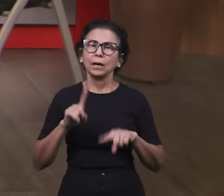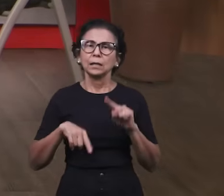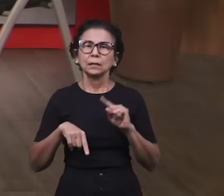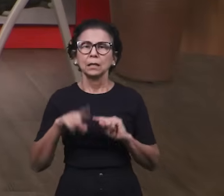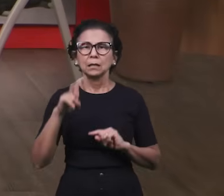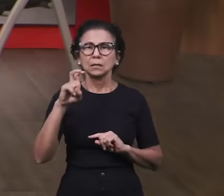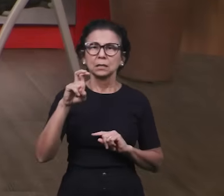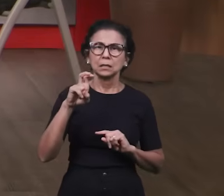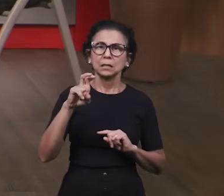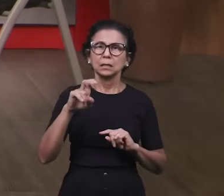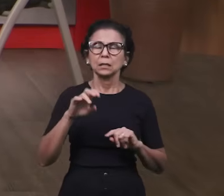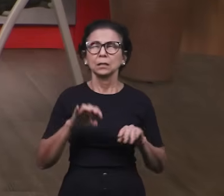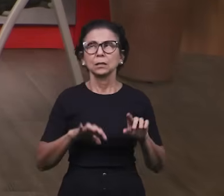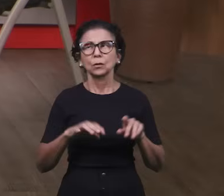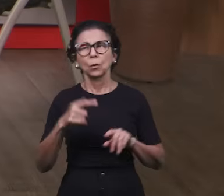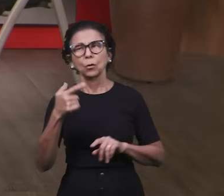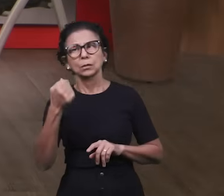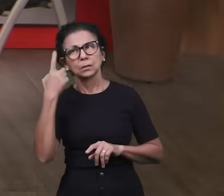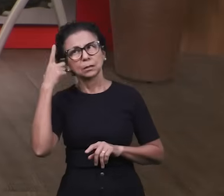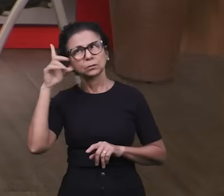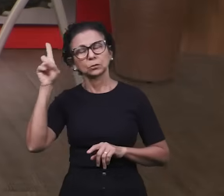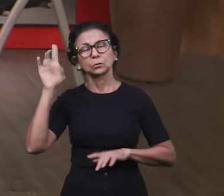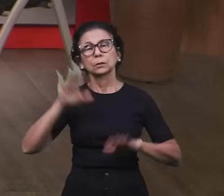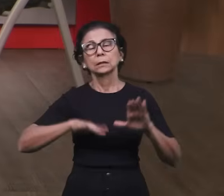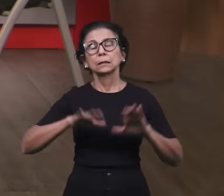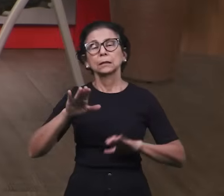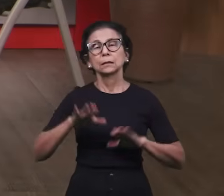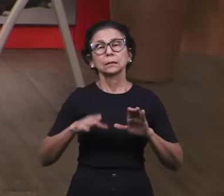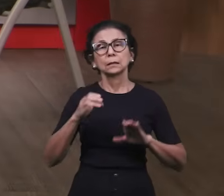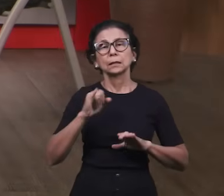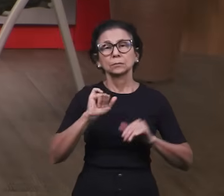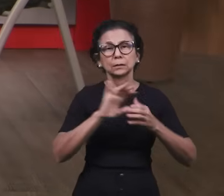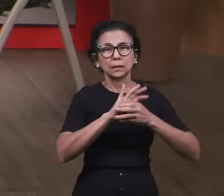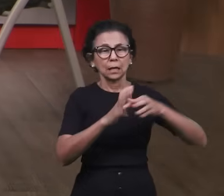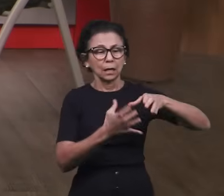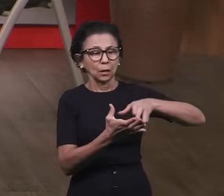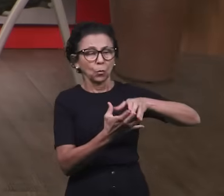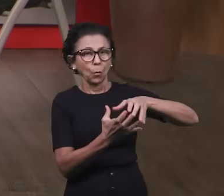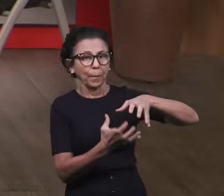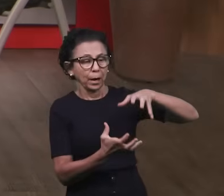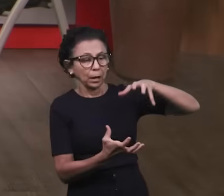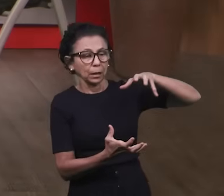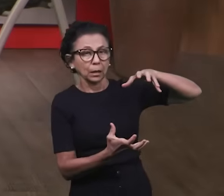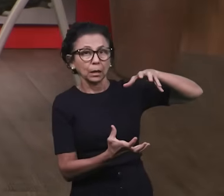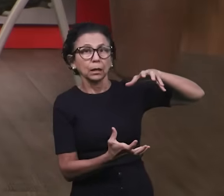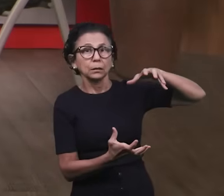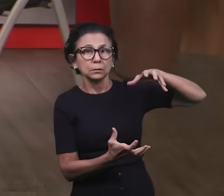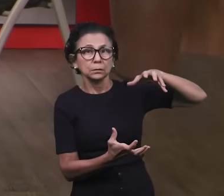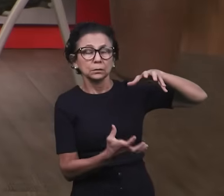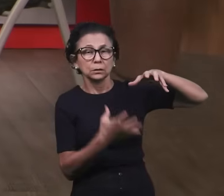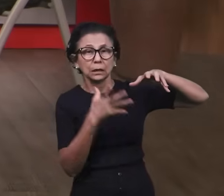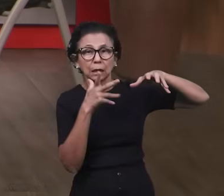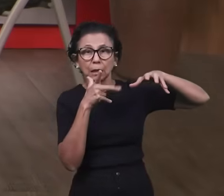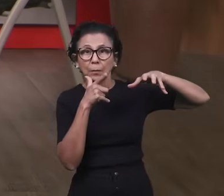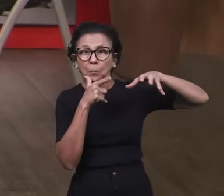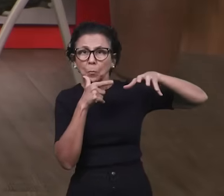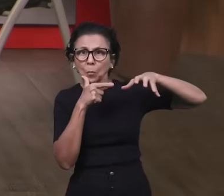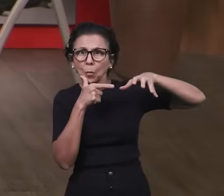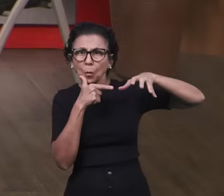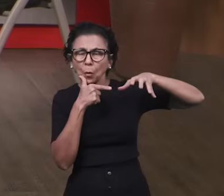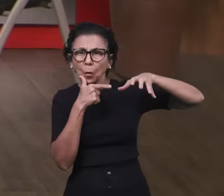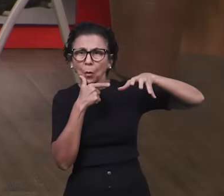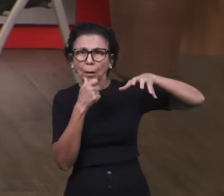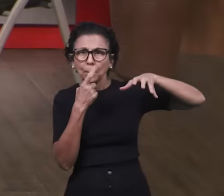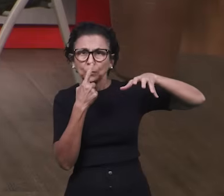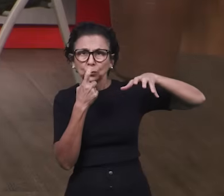mesma abelha. Isso, a nutriz, ama nutriz. Ama nutriz. Ela vai lá fora buscar alguma coisa ou alguém traz para ela? Tudo